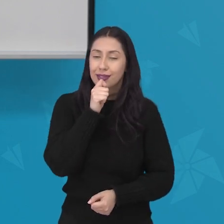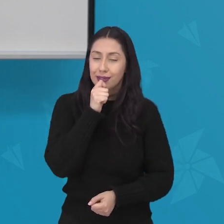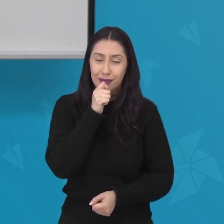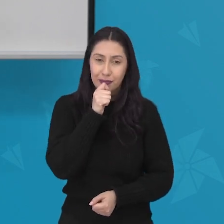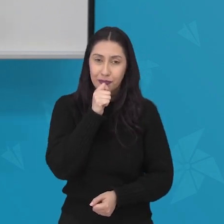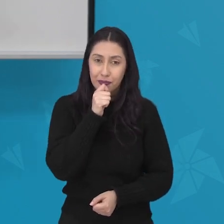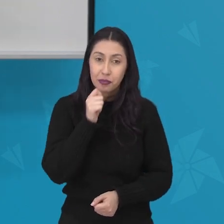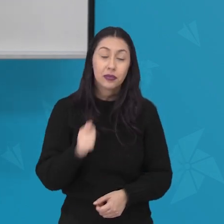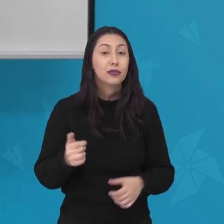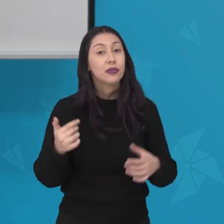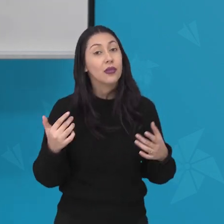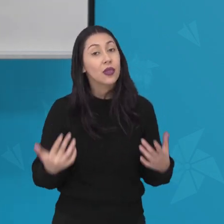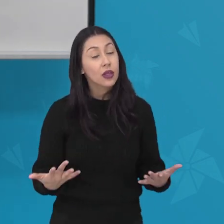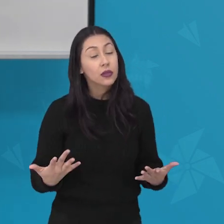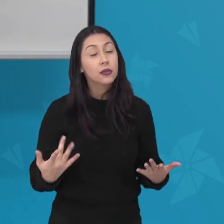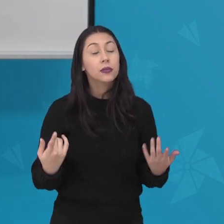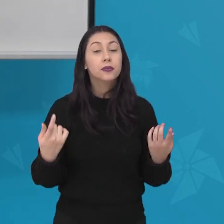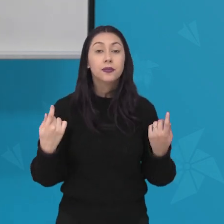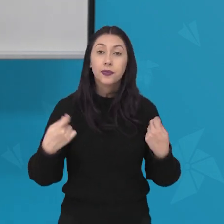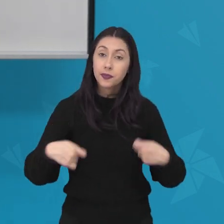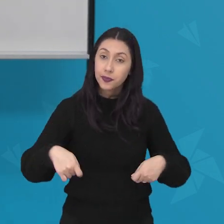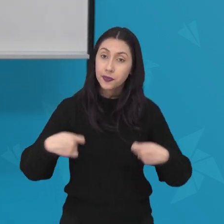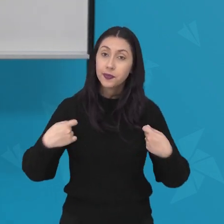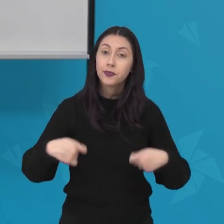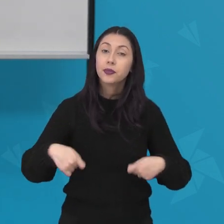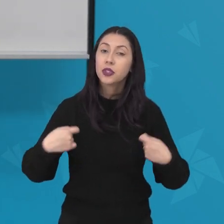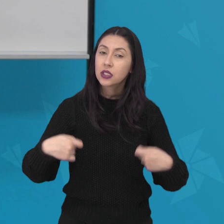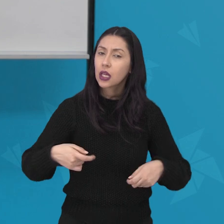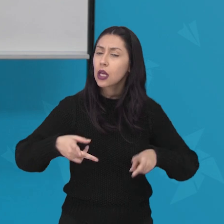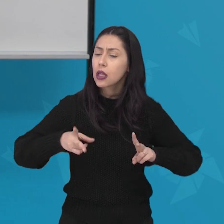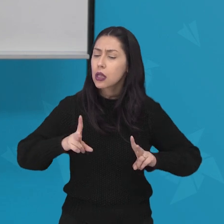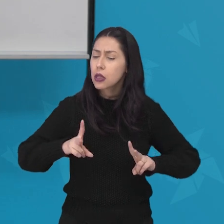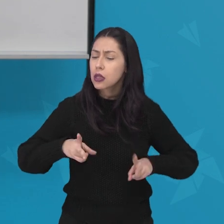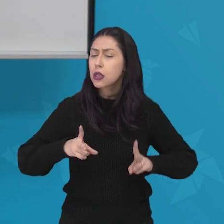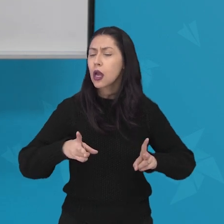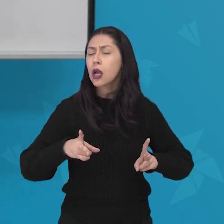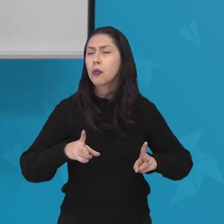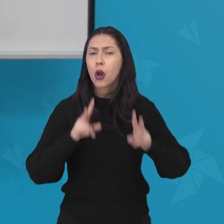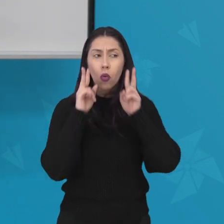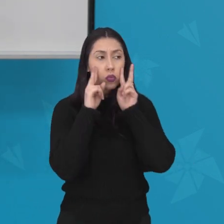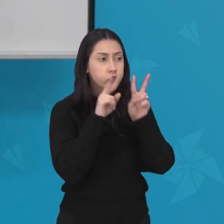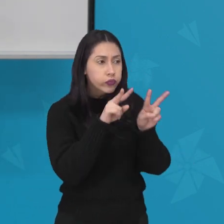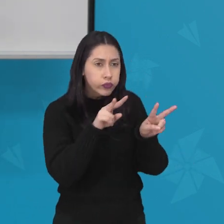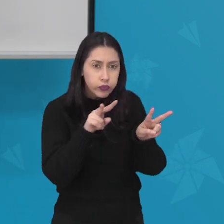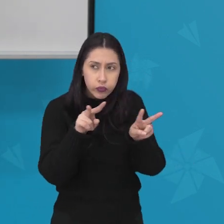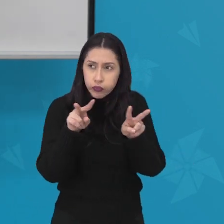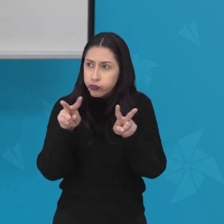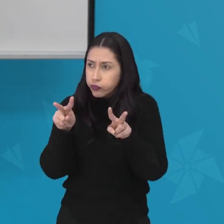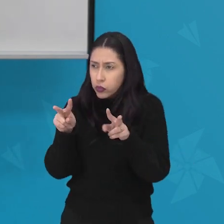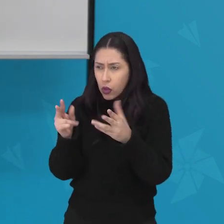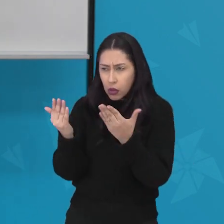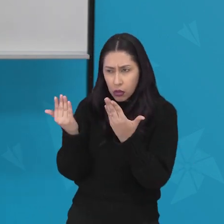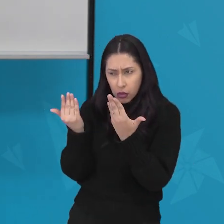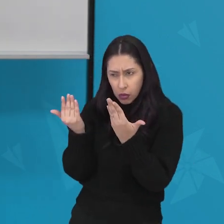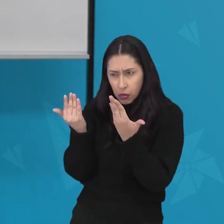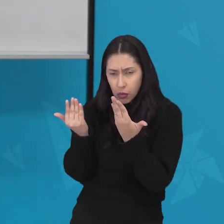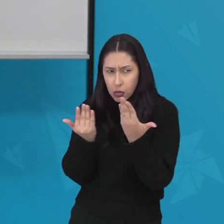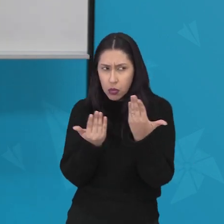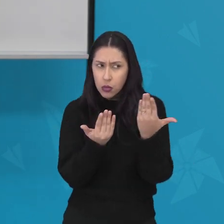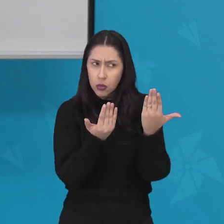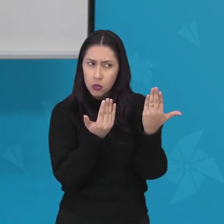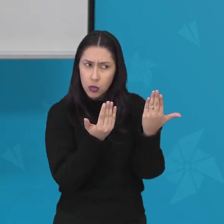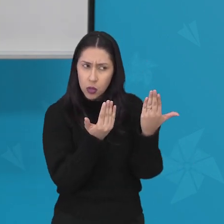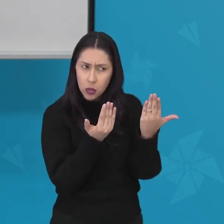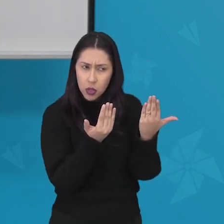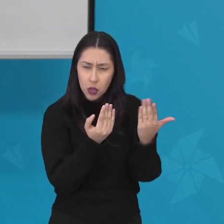né? Então, nesse sentido, a gente precisa desconfiar dos nossos olhos. Nós temos que desconfiar de